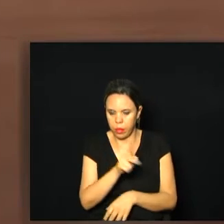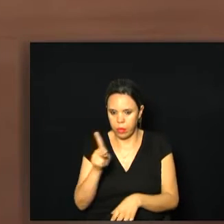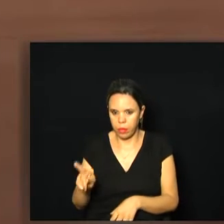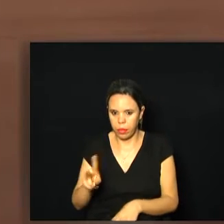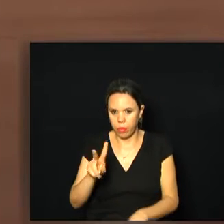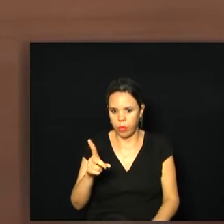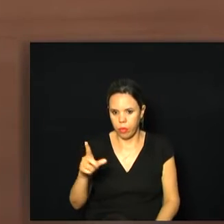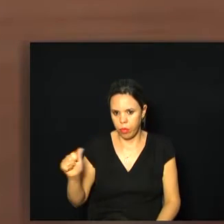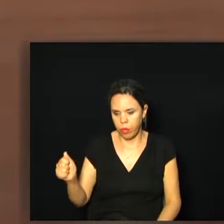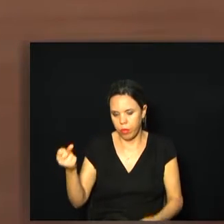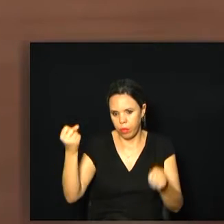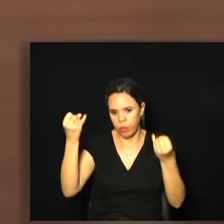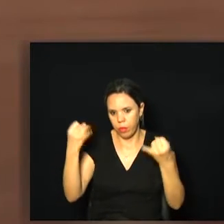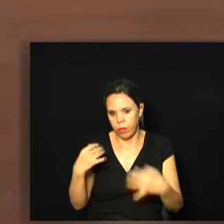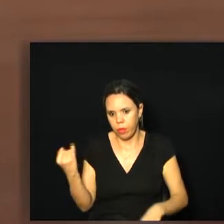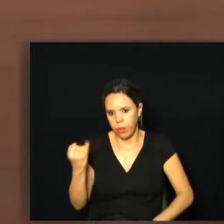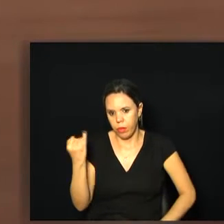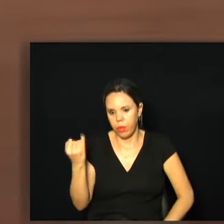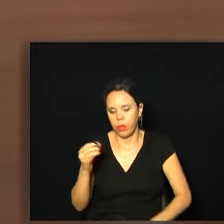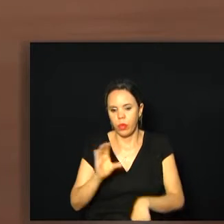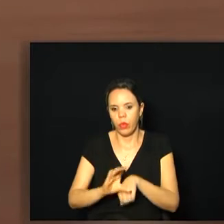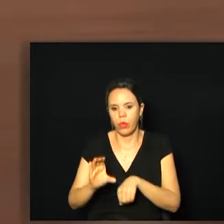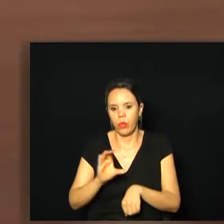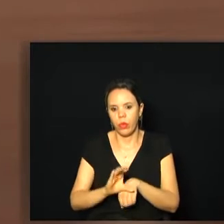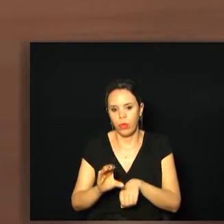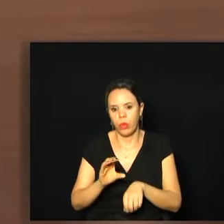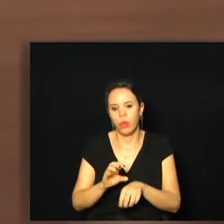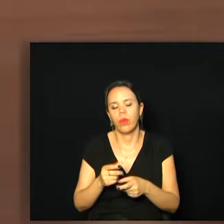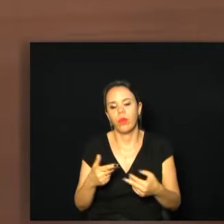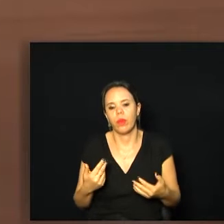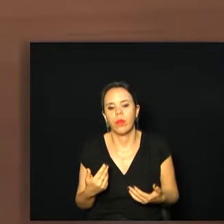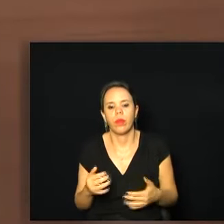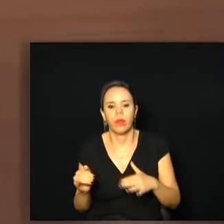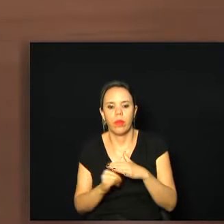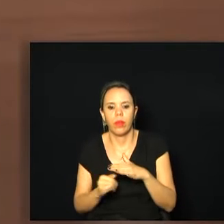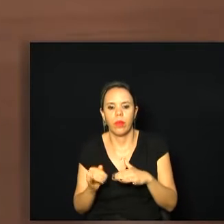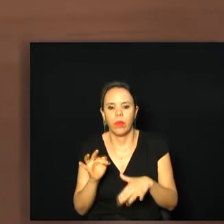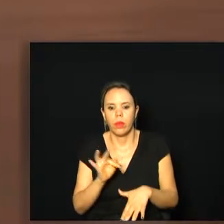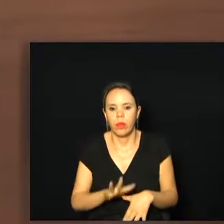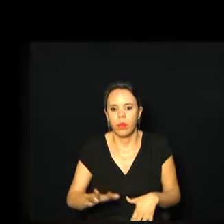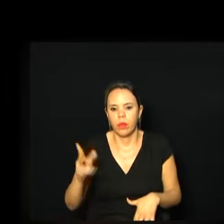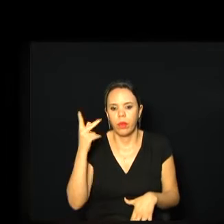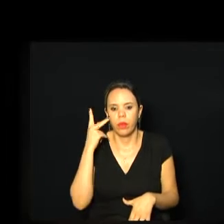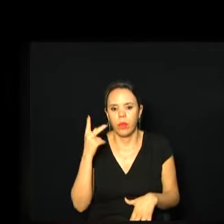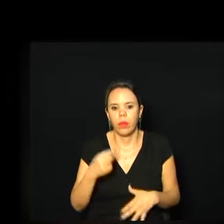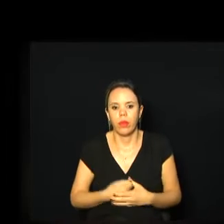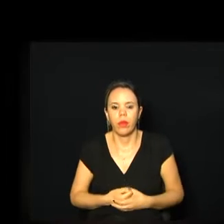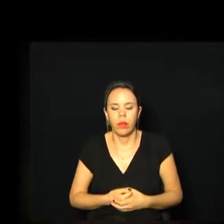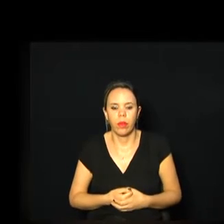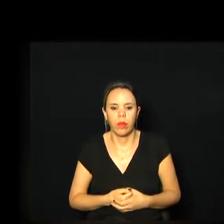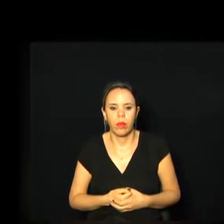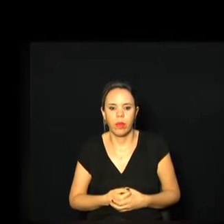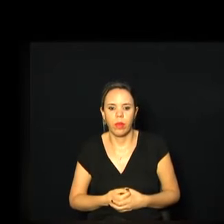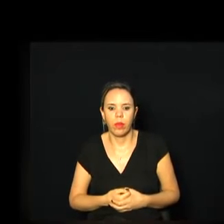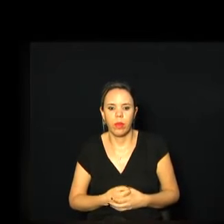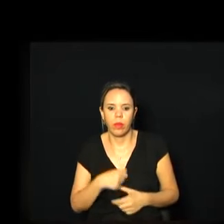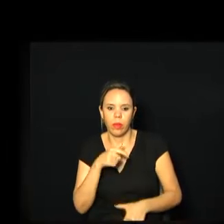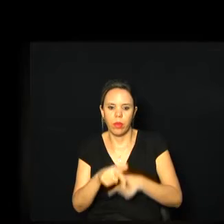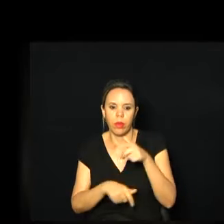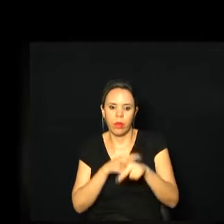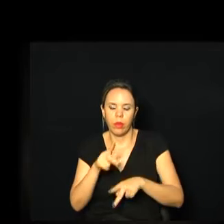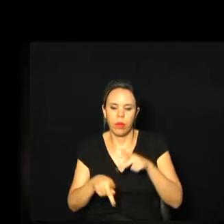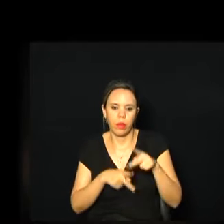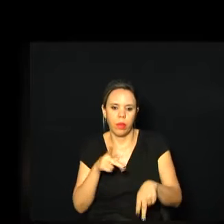Wanda explicou a importância dos cursos de extensão do Instituto Federal São Paulo. Ele pega o trabalhador